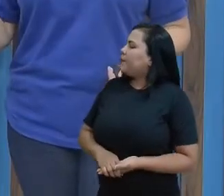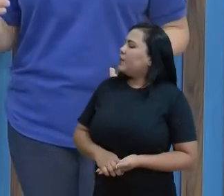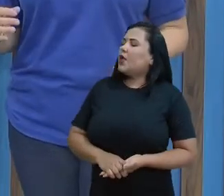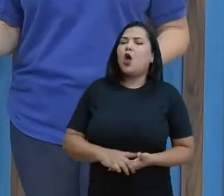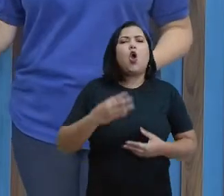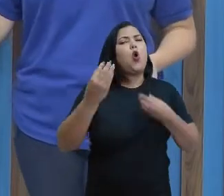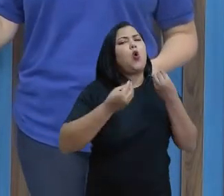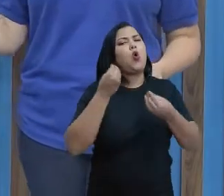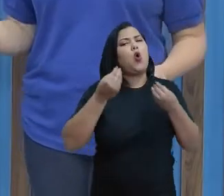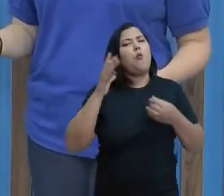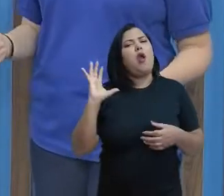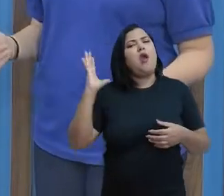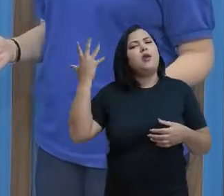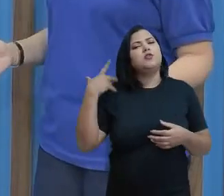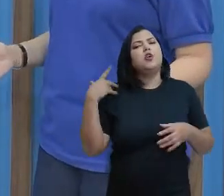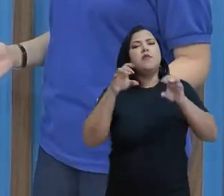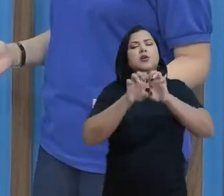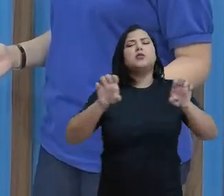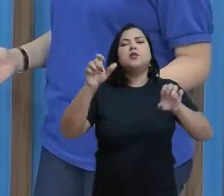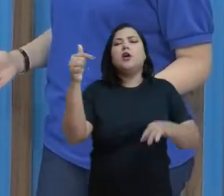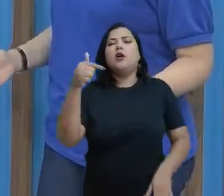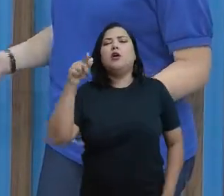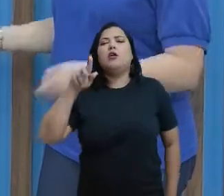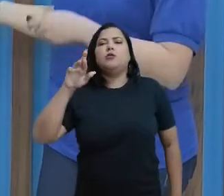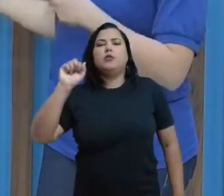do segundo grau nesses formatos que a gente viu?